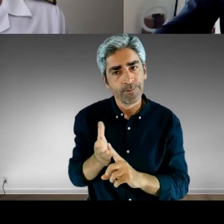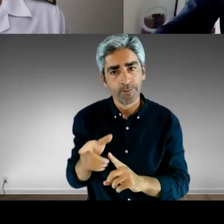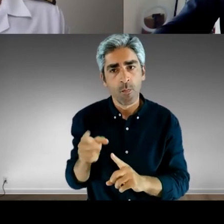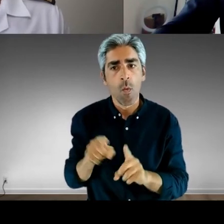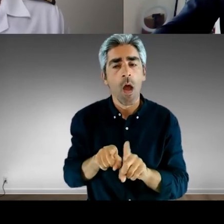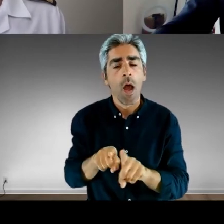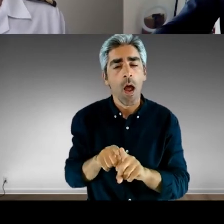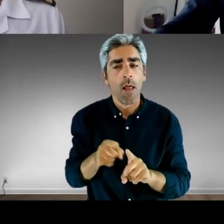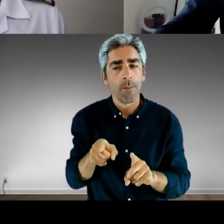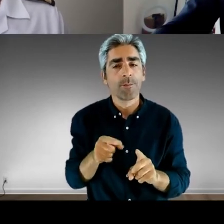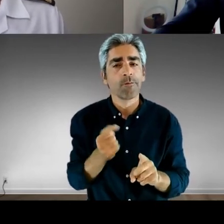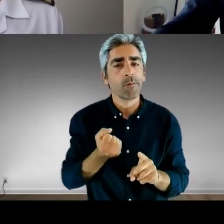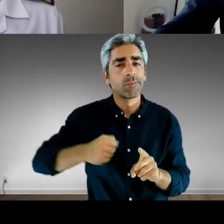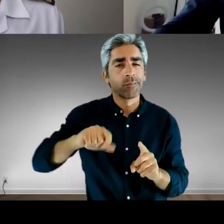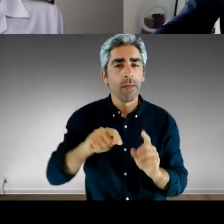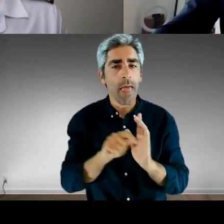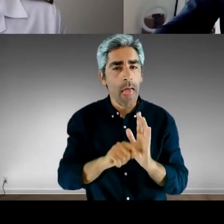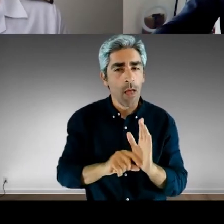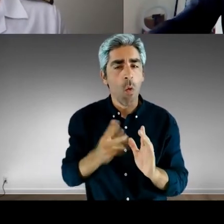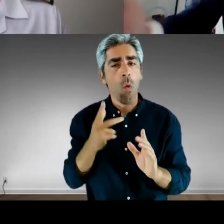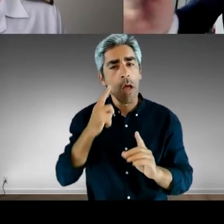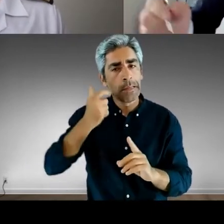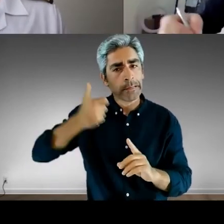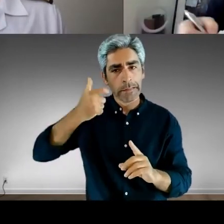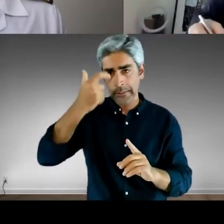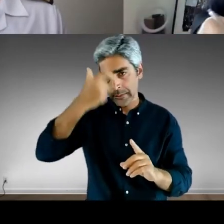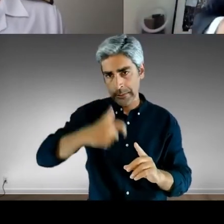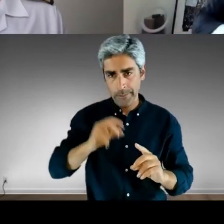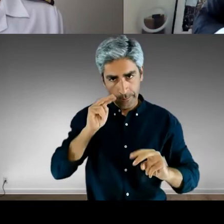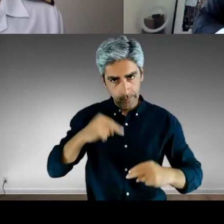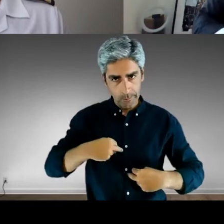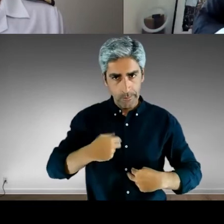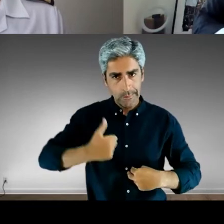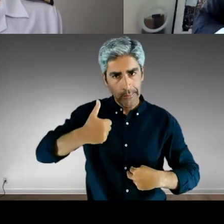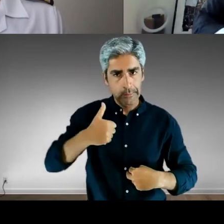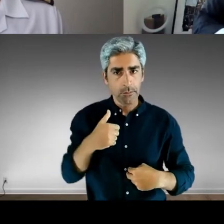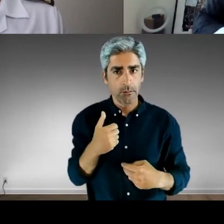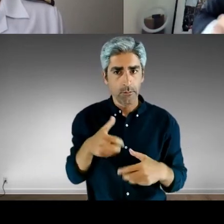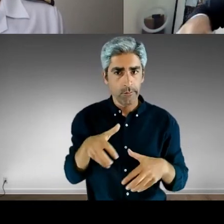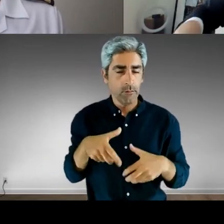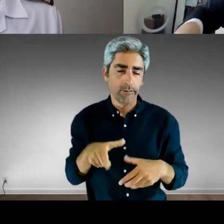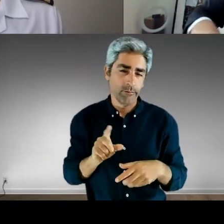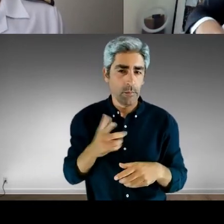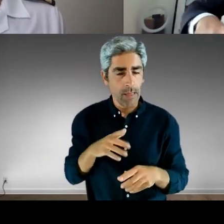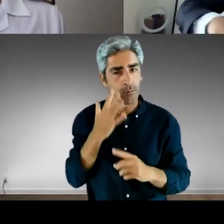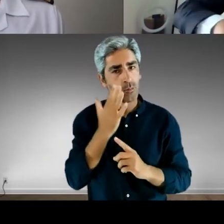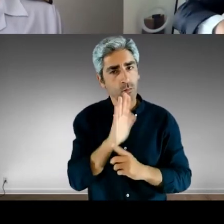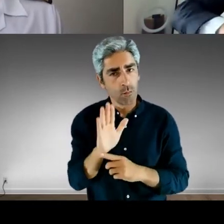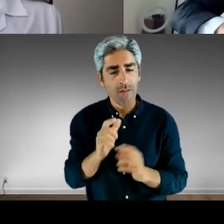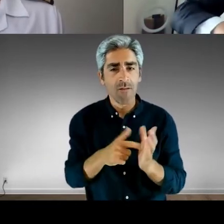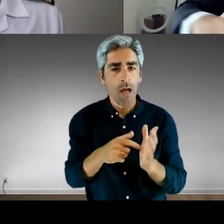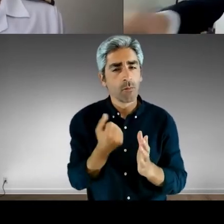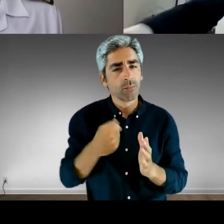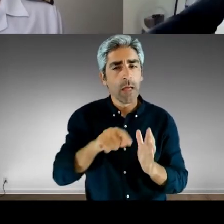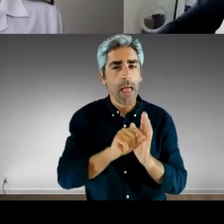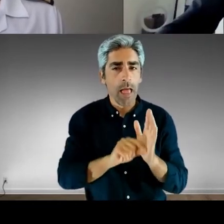falta de ética e o egocentrismo são extremamente destrutivos. E a demonstração de falta de ética, ou por